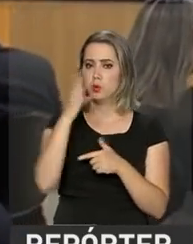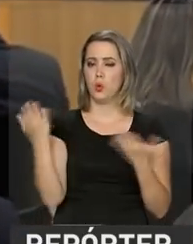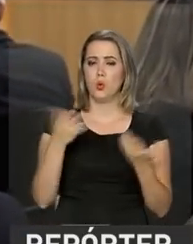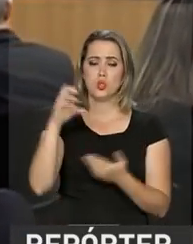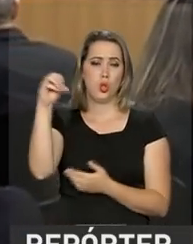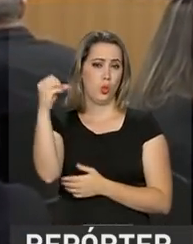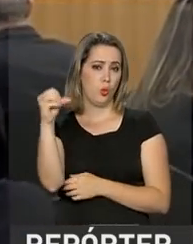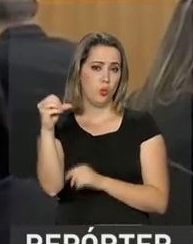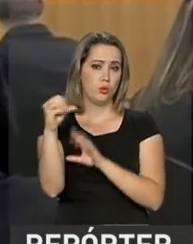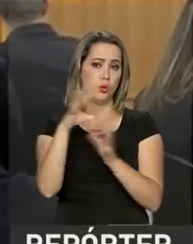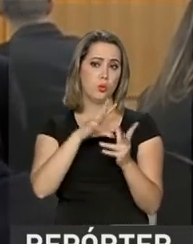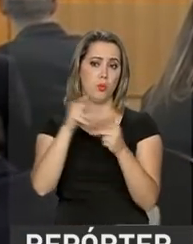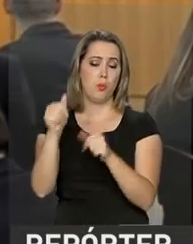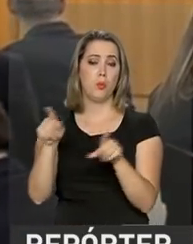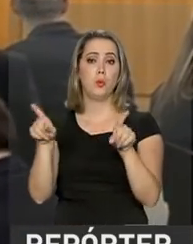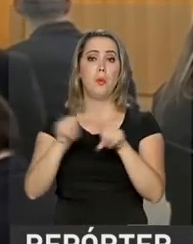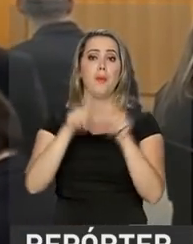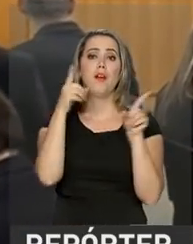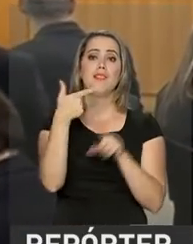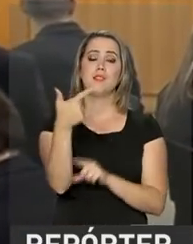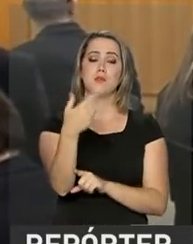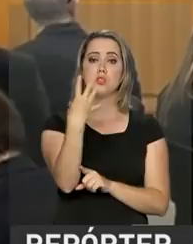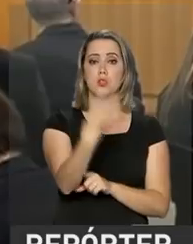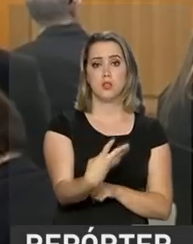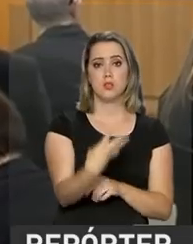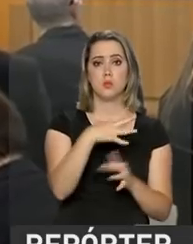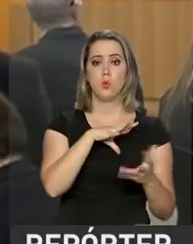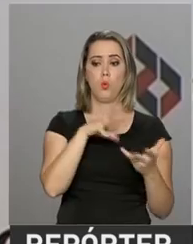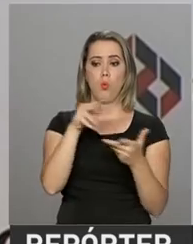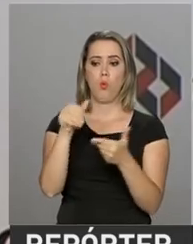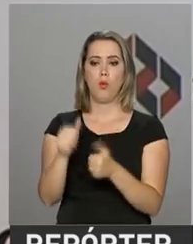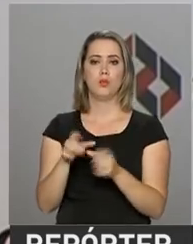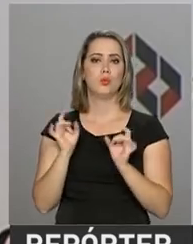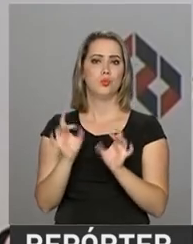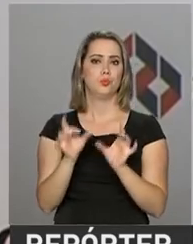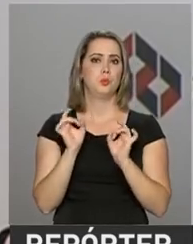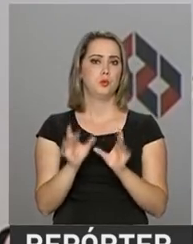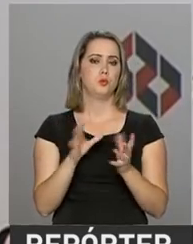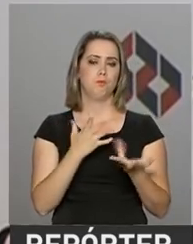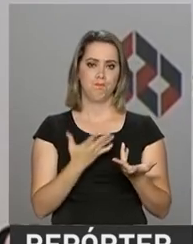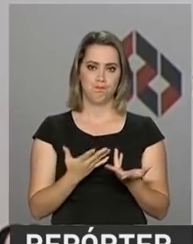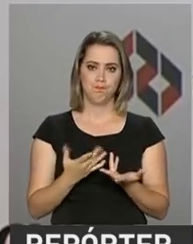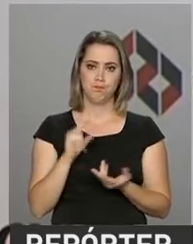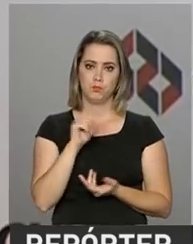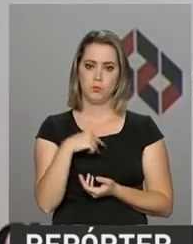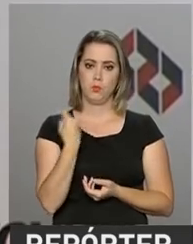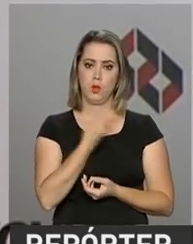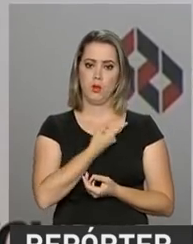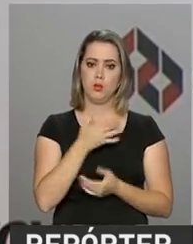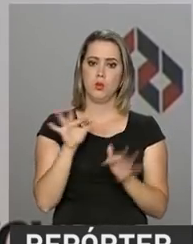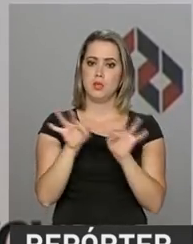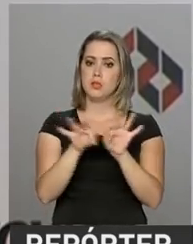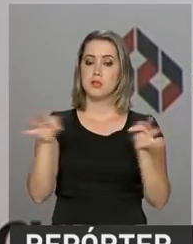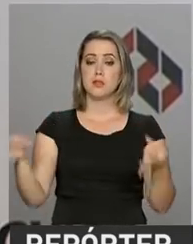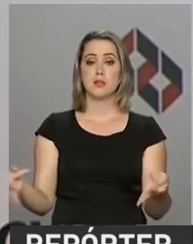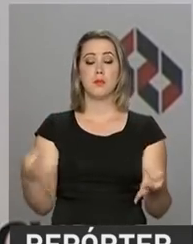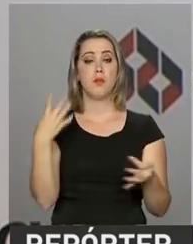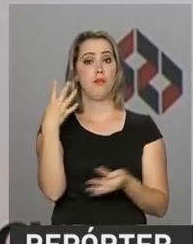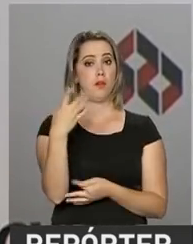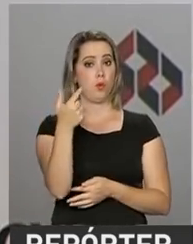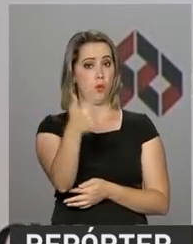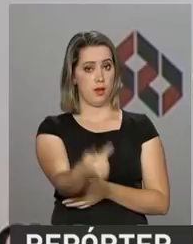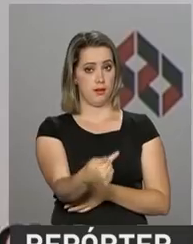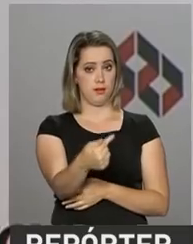mundo mas apenas o 24º no ranking do comércio internacional nós lançamos 47 medidas de desburocratização e o